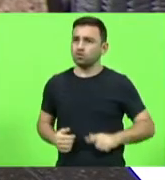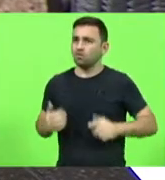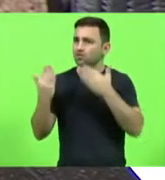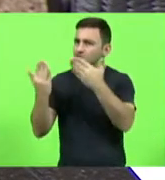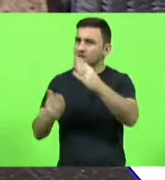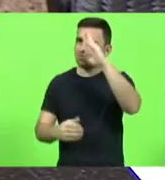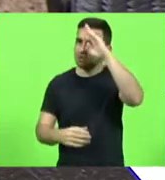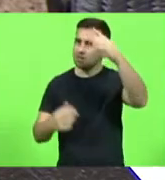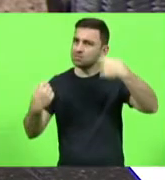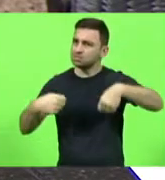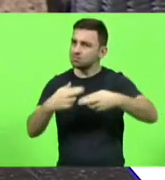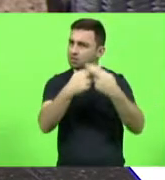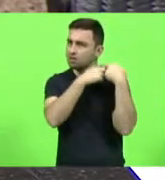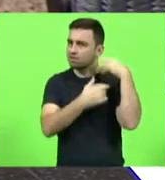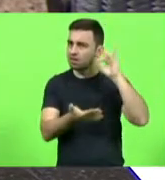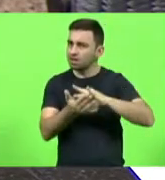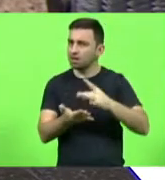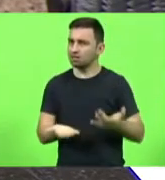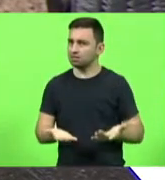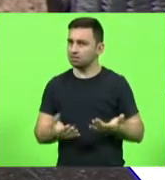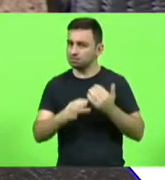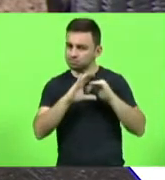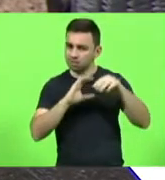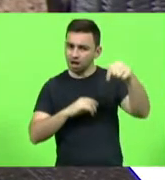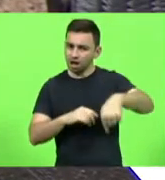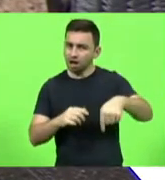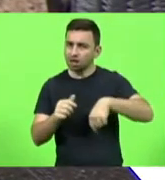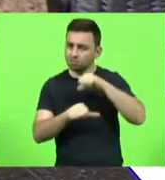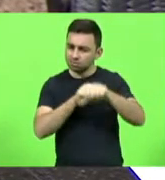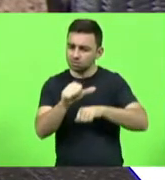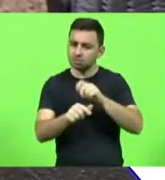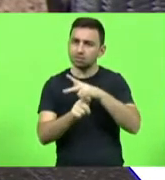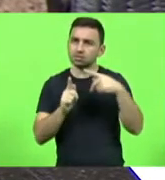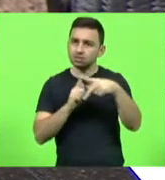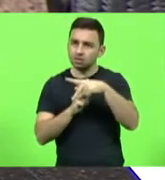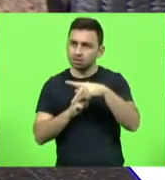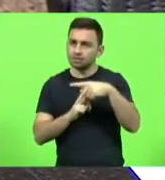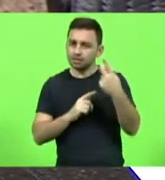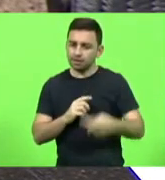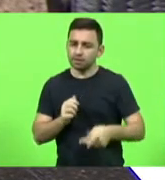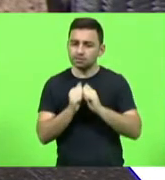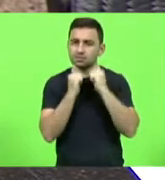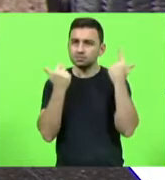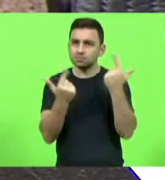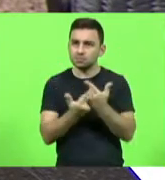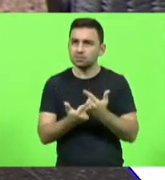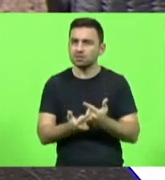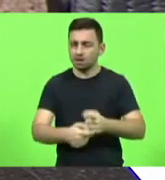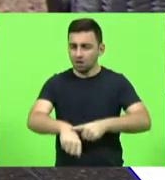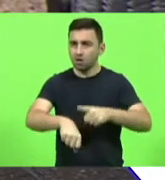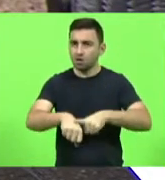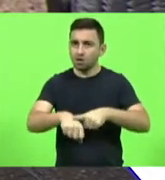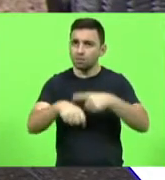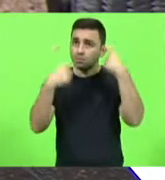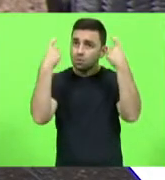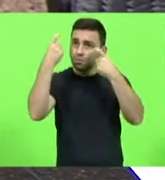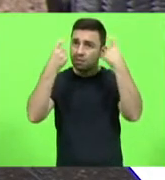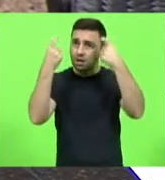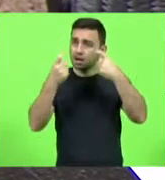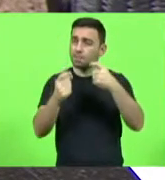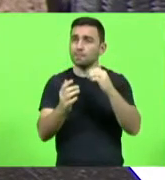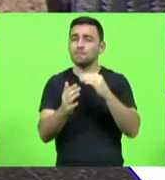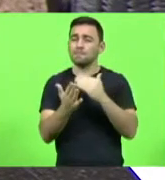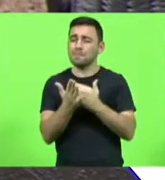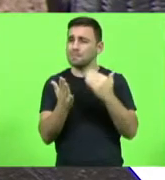ser responsável de fato. Encaminhe essa reforma previdenciária para essa casa. Está na hora de a gente se preocupar com aquilo que realmente